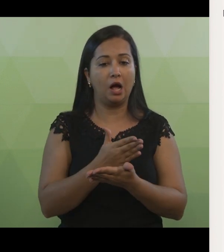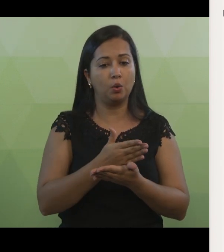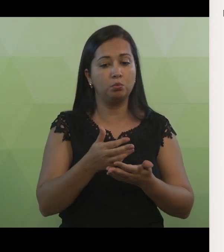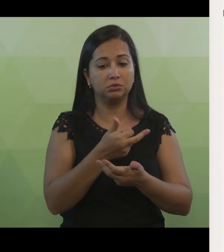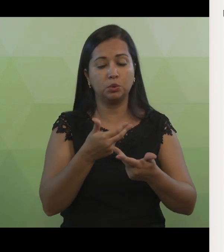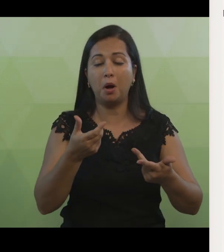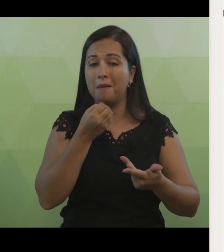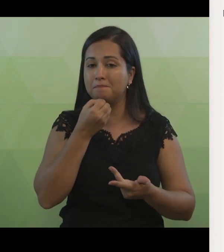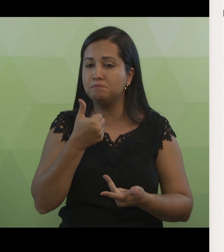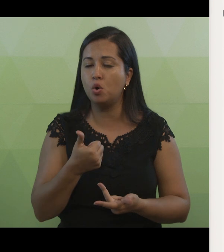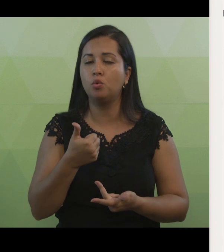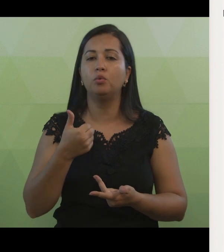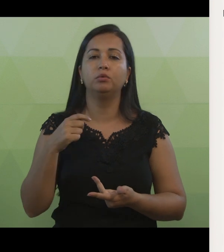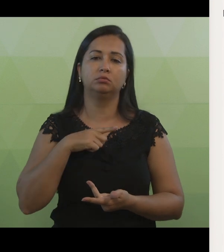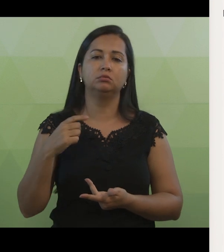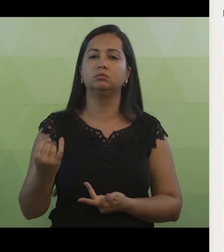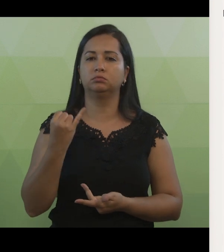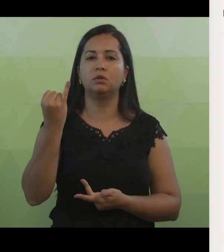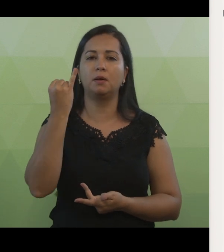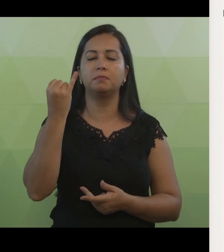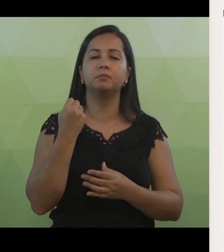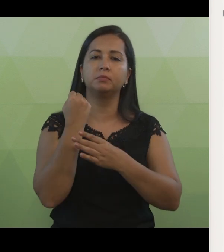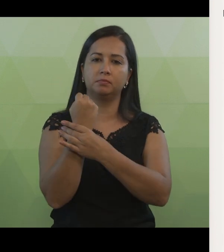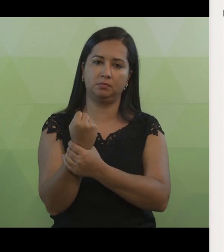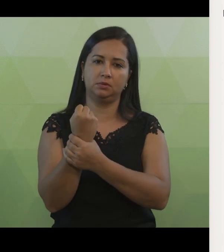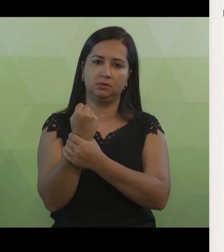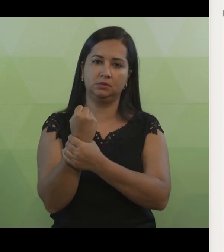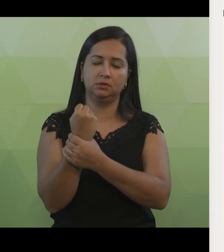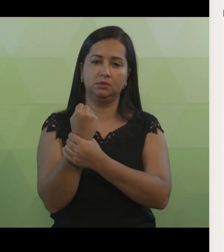relacionadas à segurança no ciclo de vida e desenvolvimento de uma aplicação.